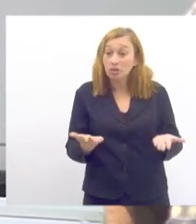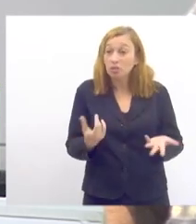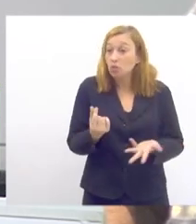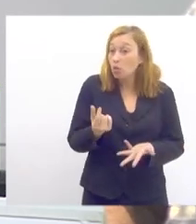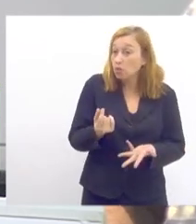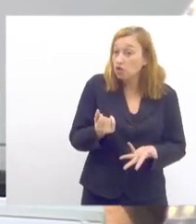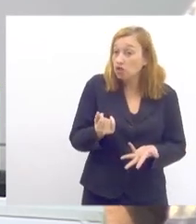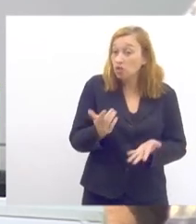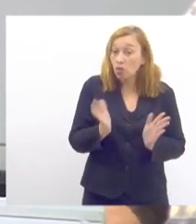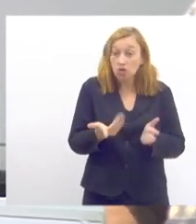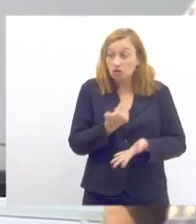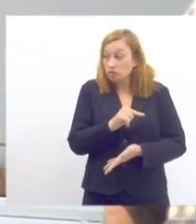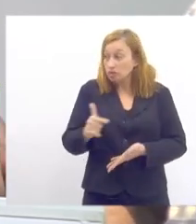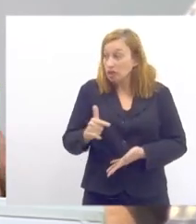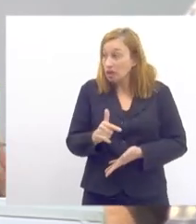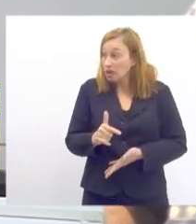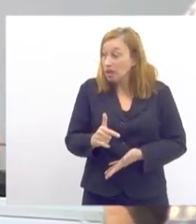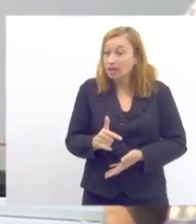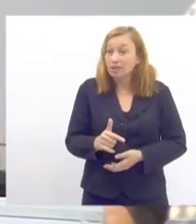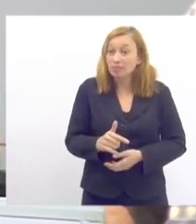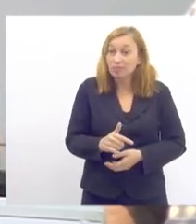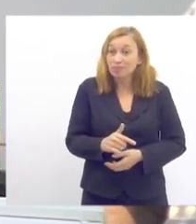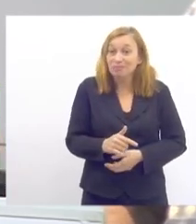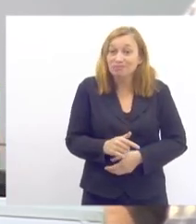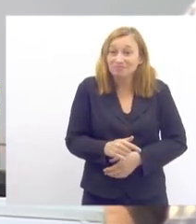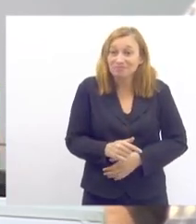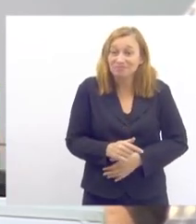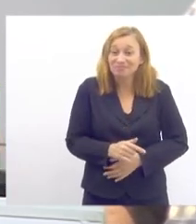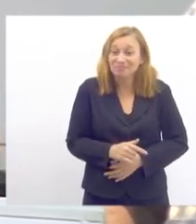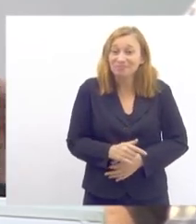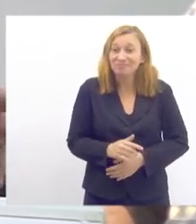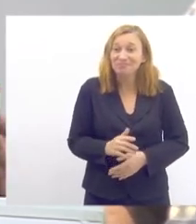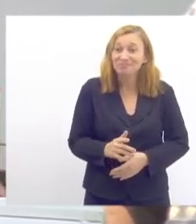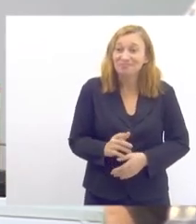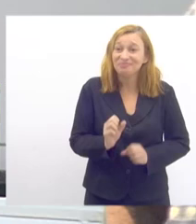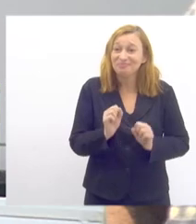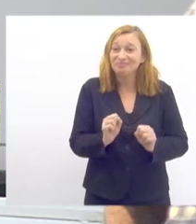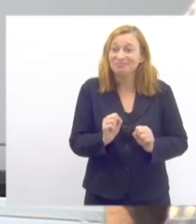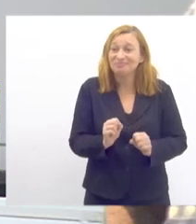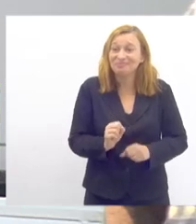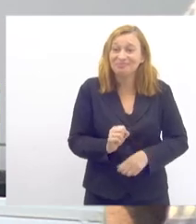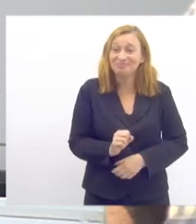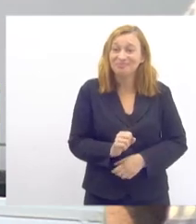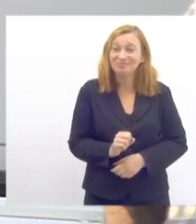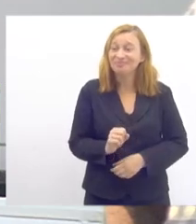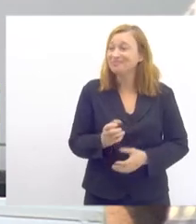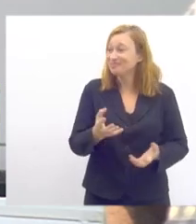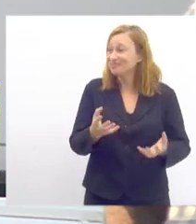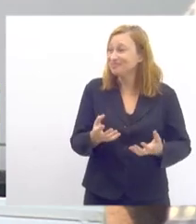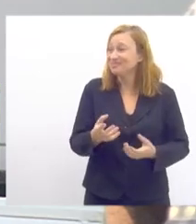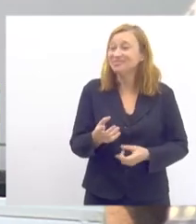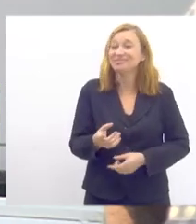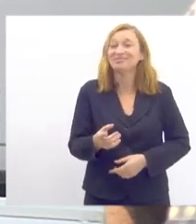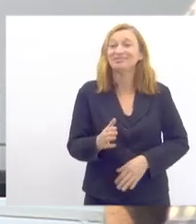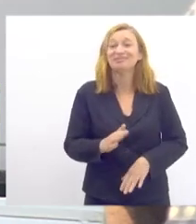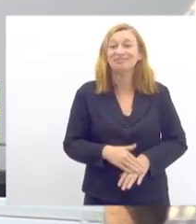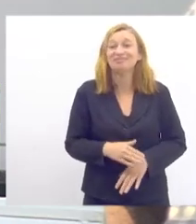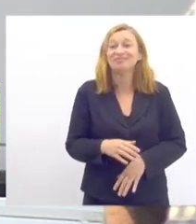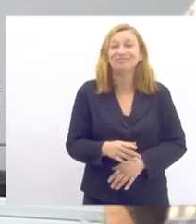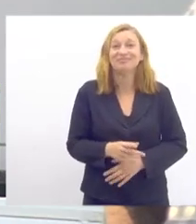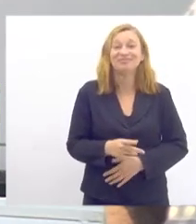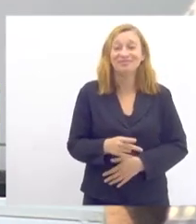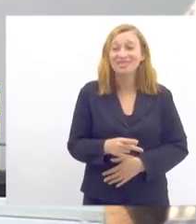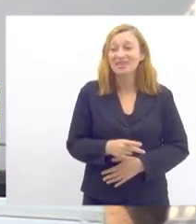hoje, por conta da perda da receita, e aí a gente poderia ter mais para frente. Eu queria fazer só mais uma